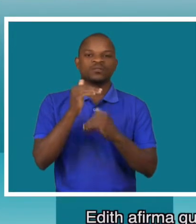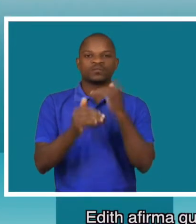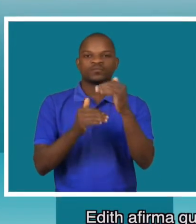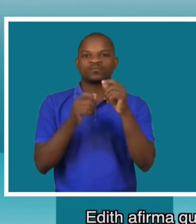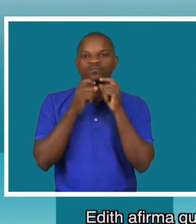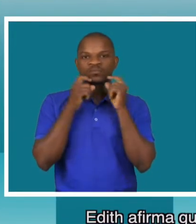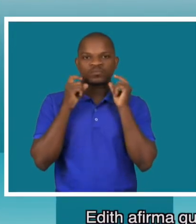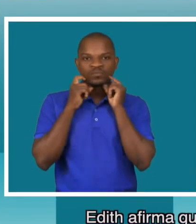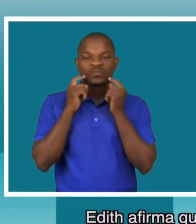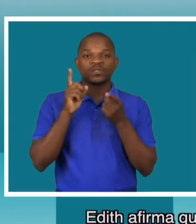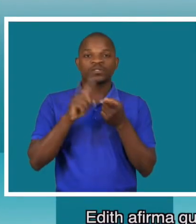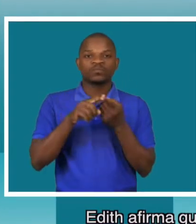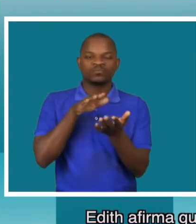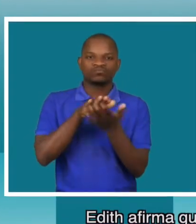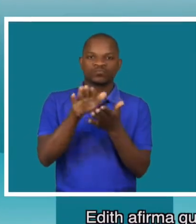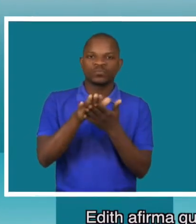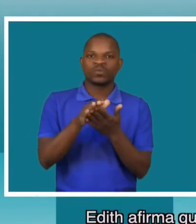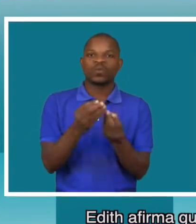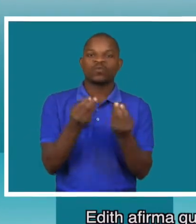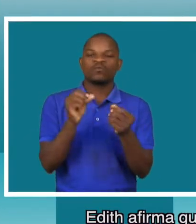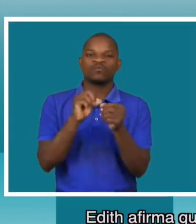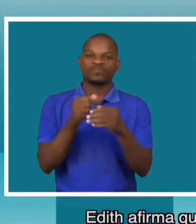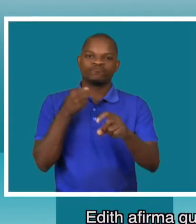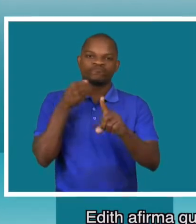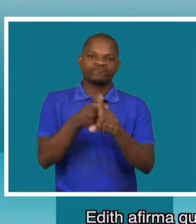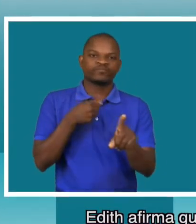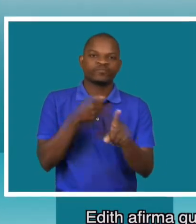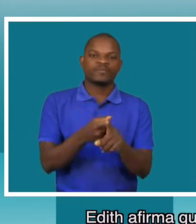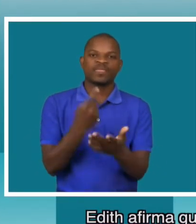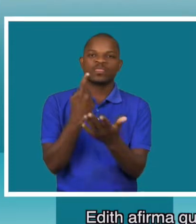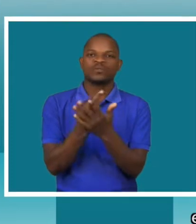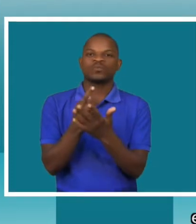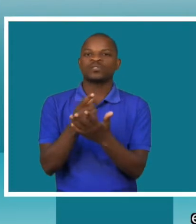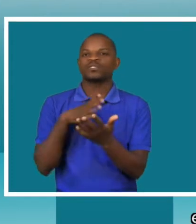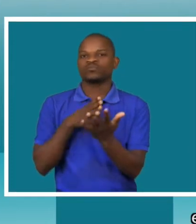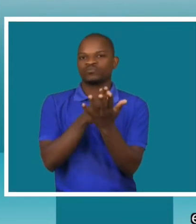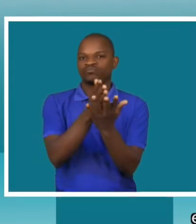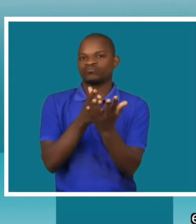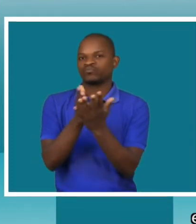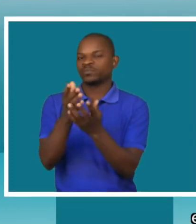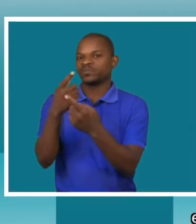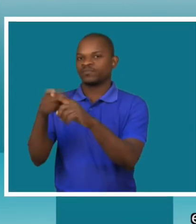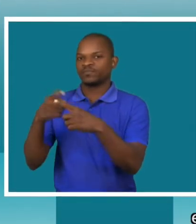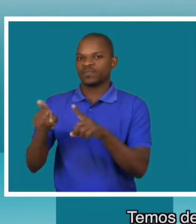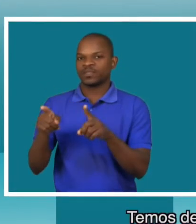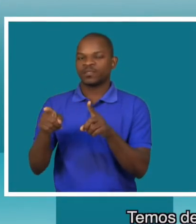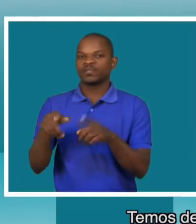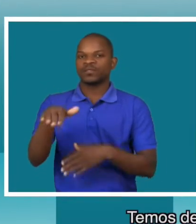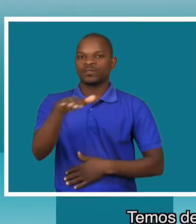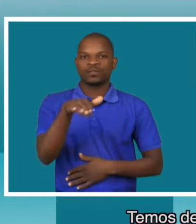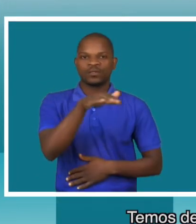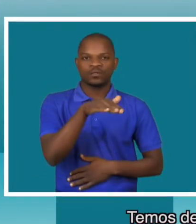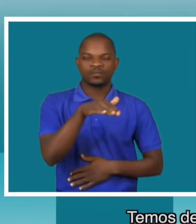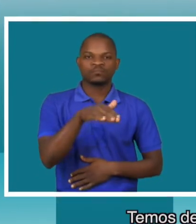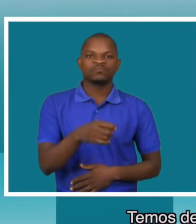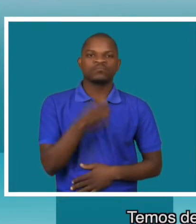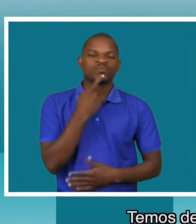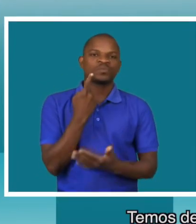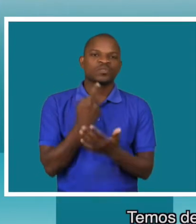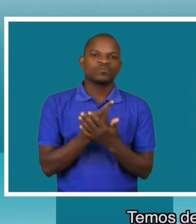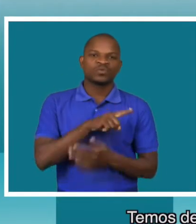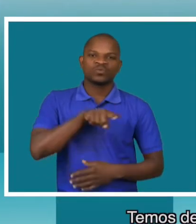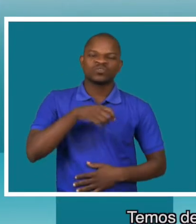afirma que para se combater os casamentos prematuros, é necessário traçar-se linhas de intervenção em diferentes pontos. Temos que tentar